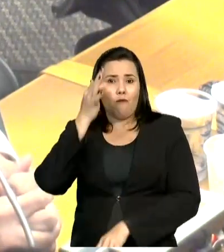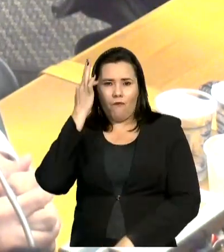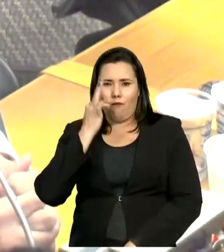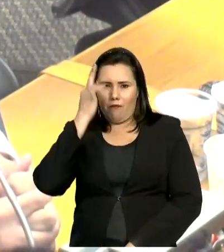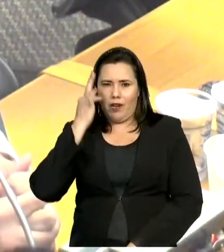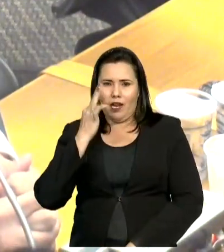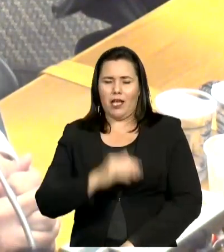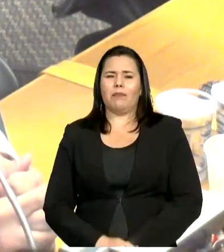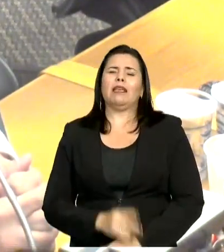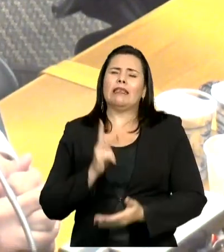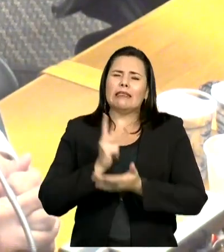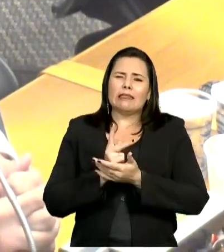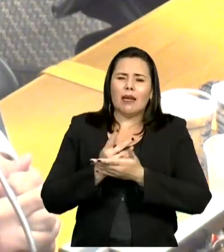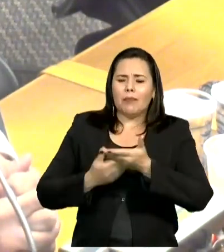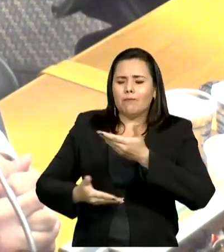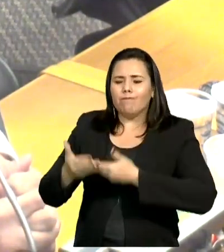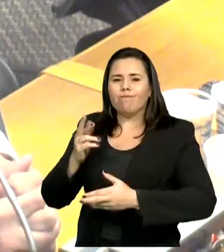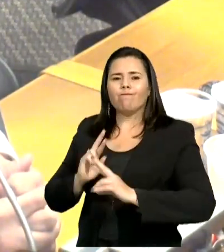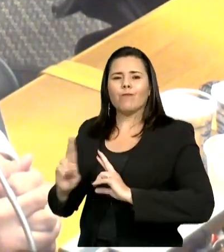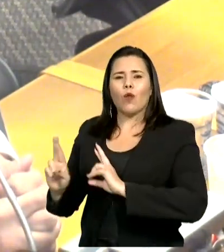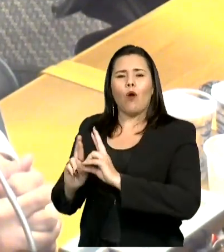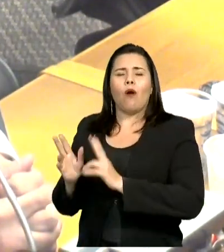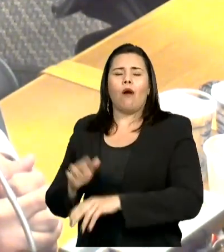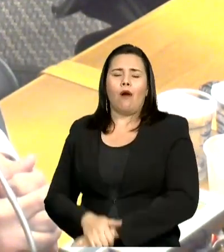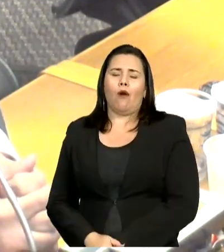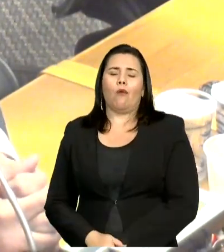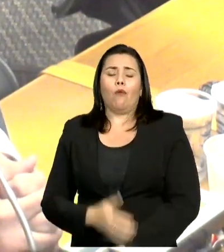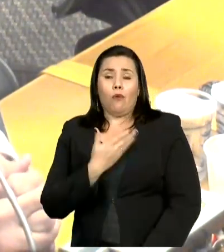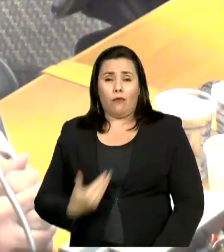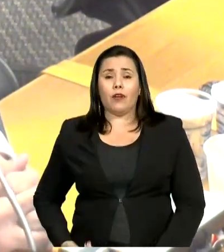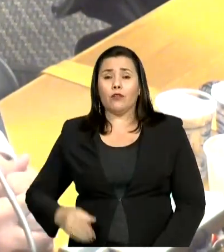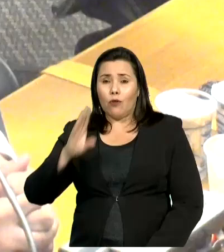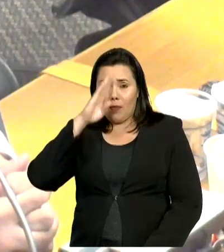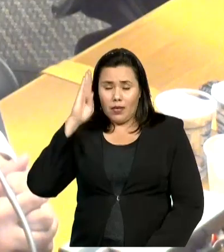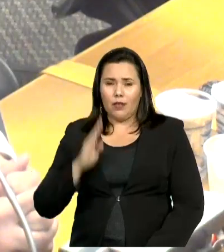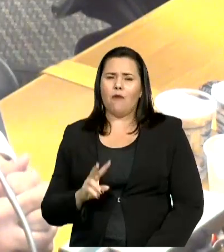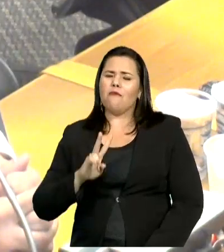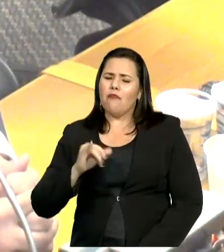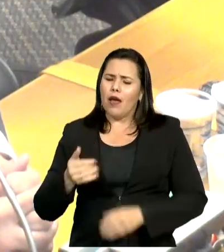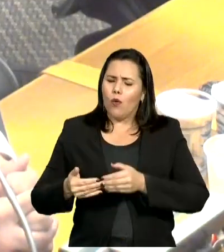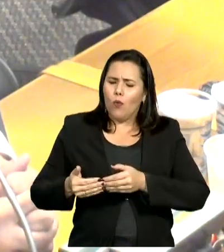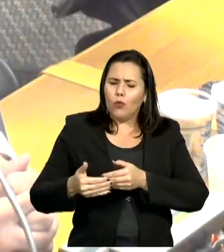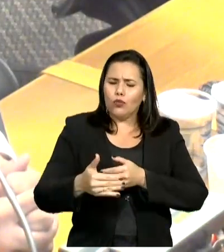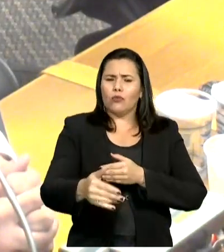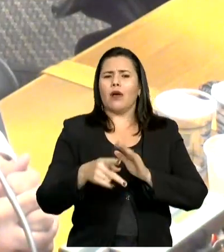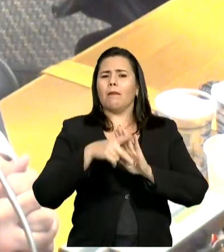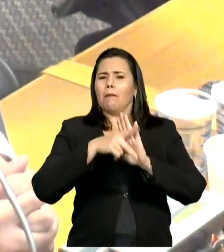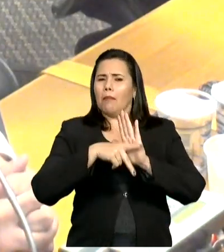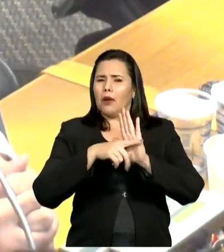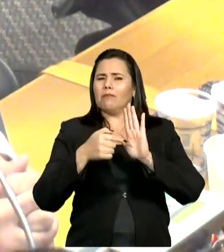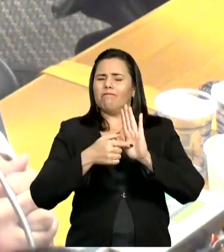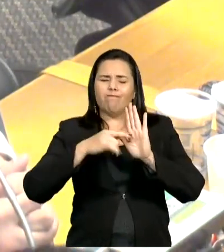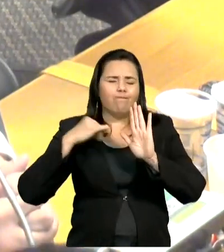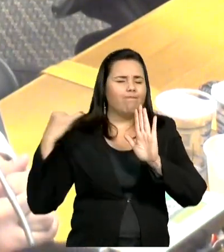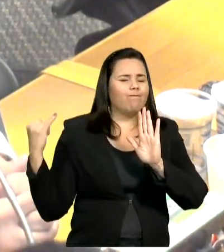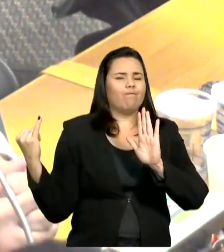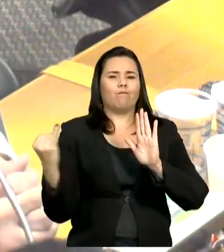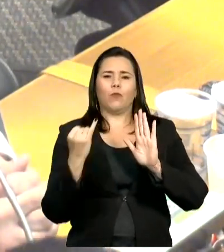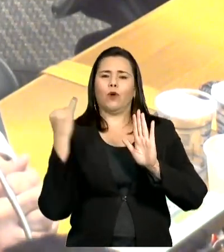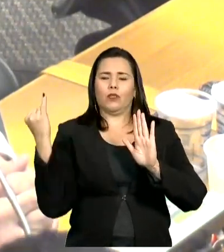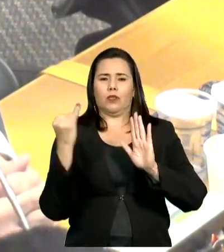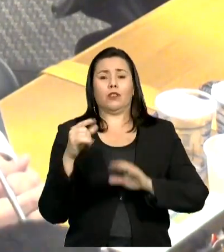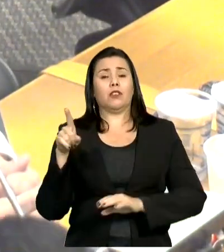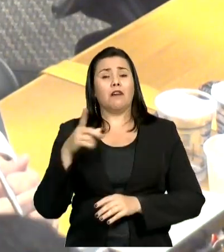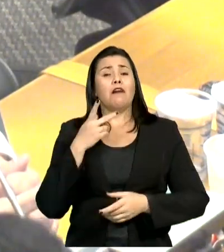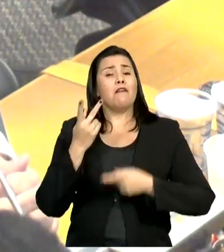a liderança do governador Carlos Brandão, dará continuidade a esse importante programa. Vossa Excelência mencionou ainda há pouco a erradicação do analfabetismo no